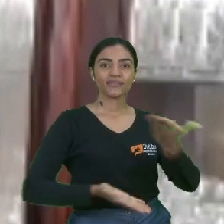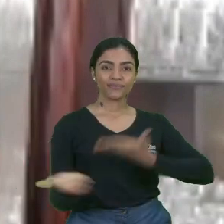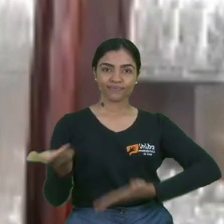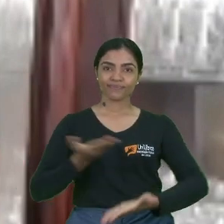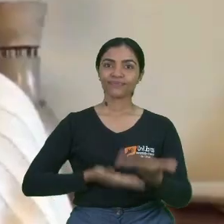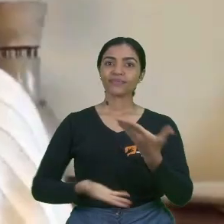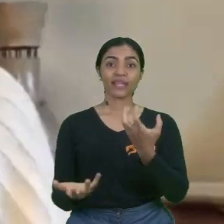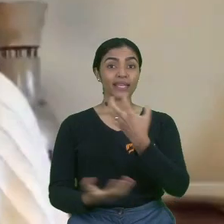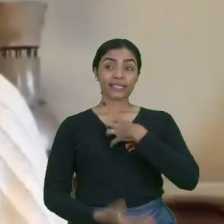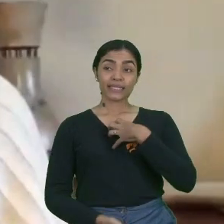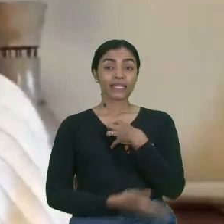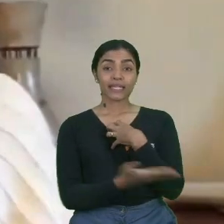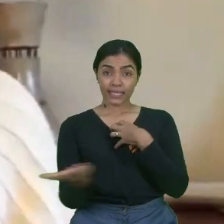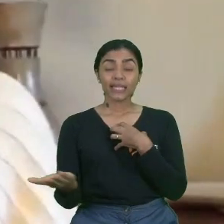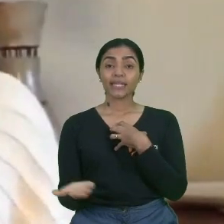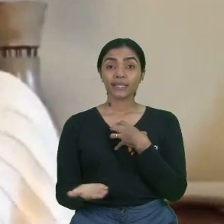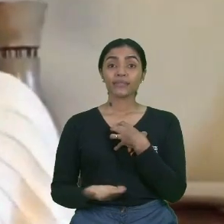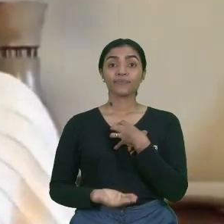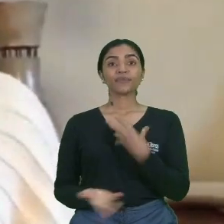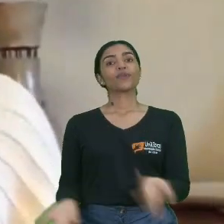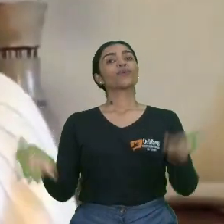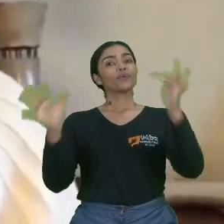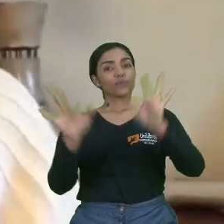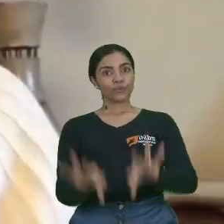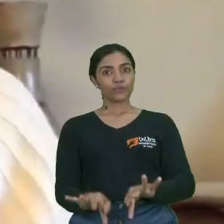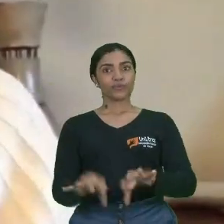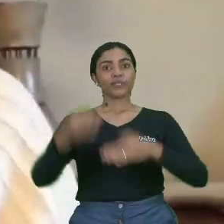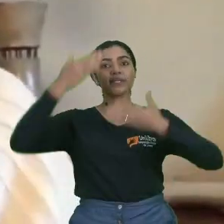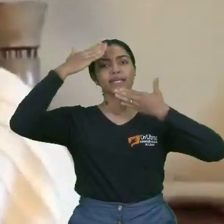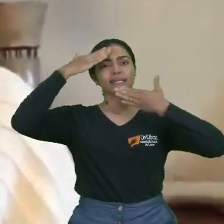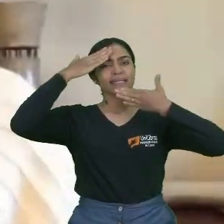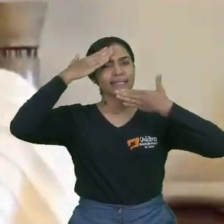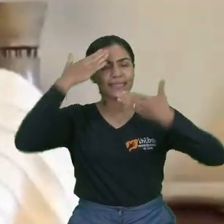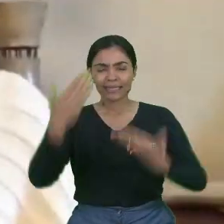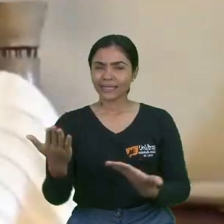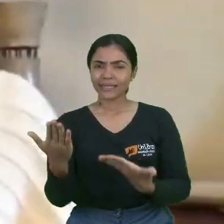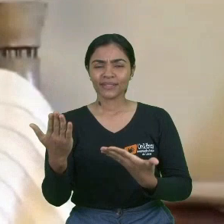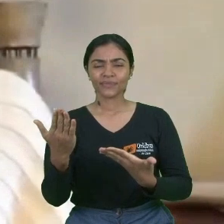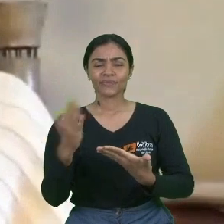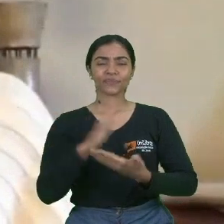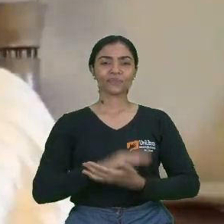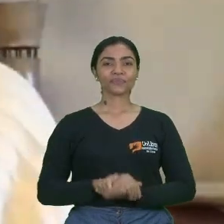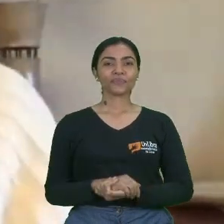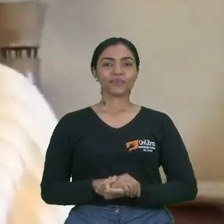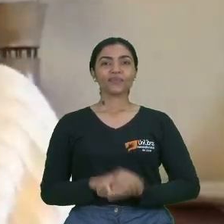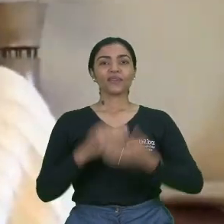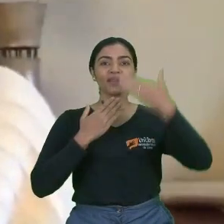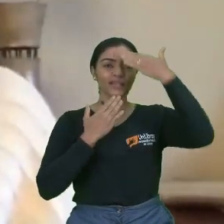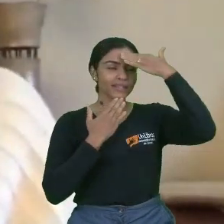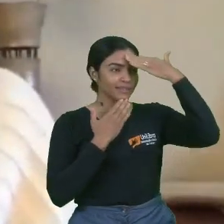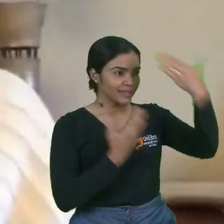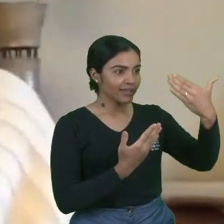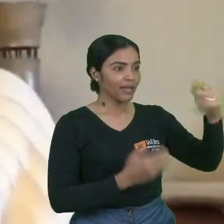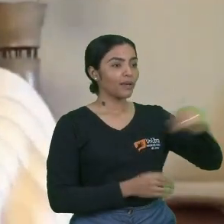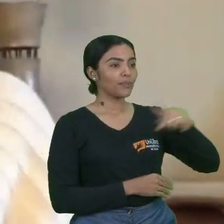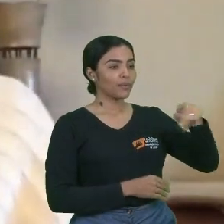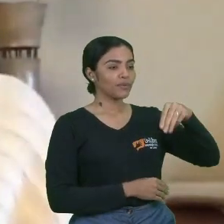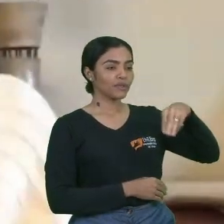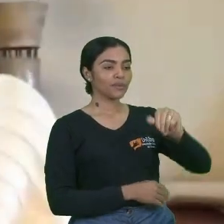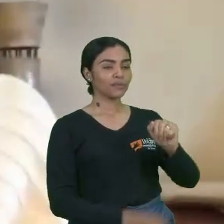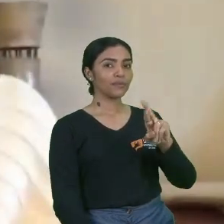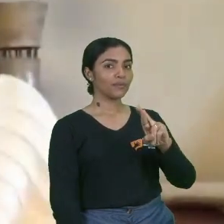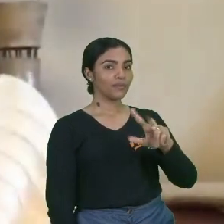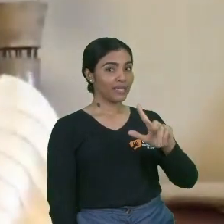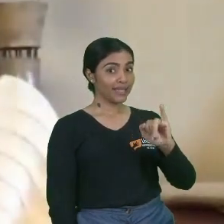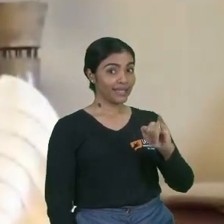nesse sentido Então eu queria finalizar a é muito discimo agradecer a professora Marli ela